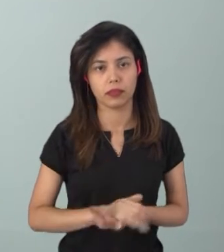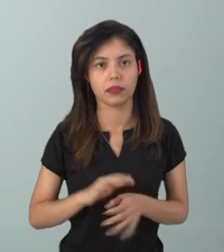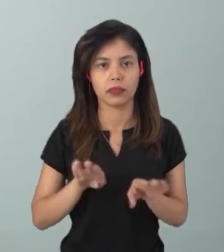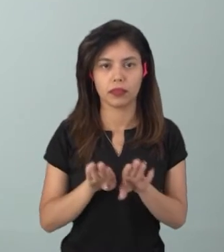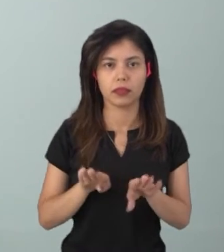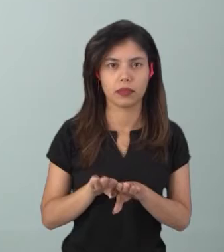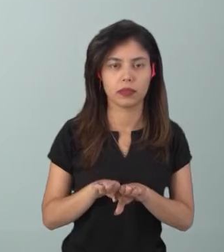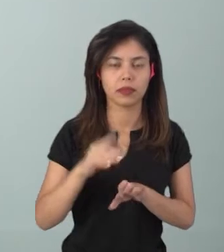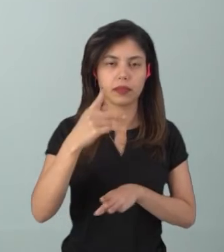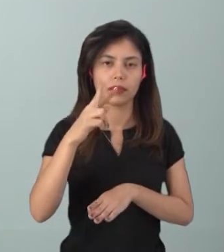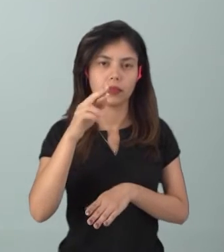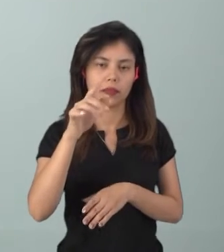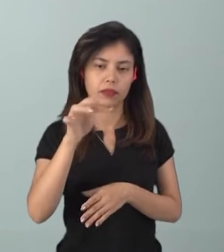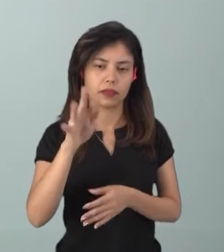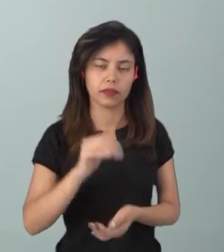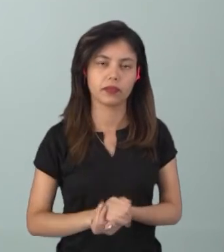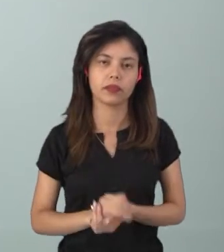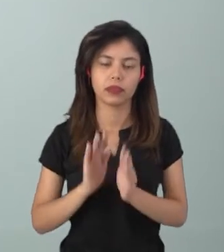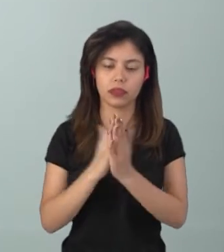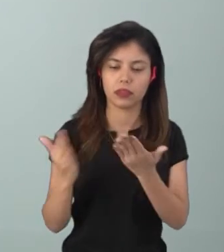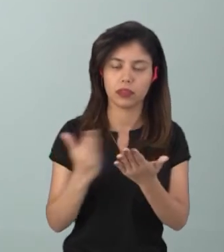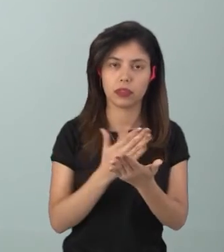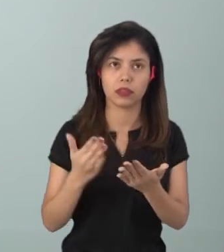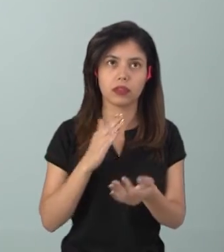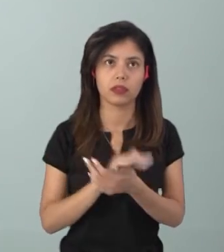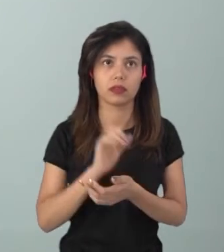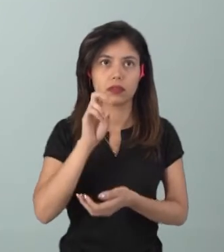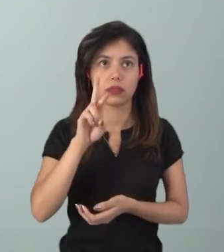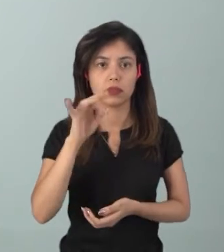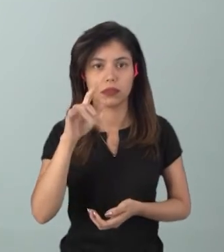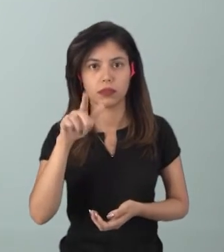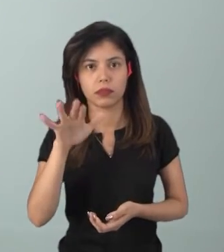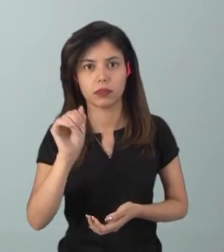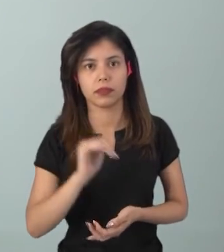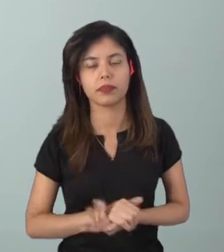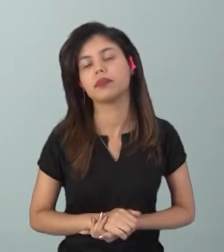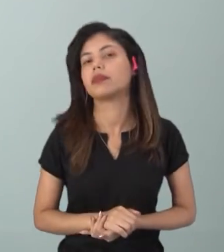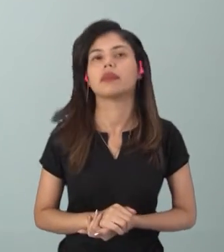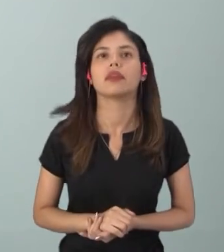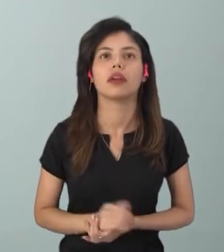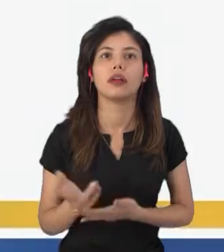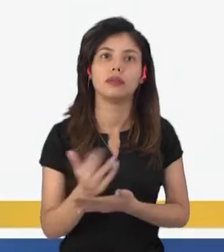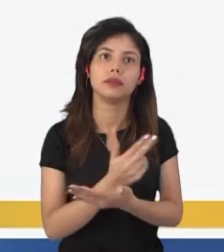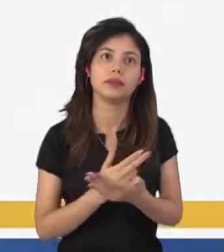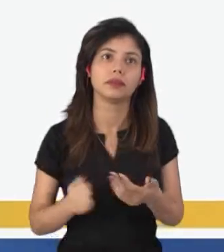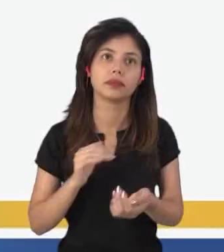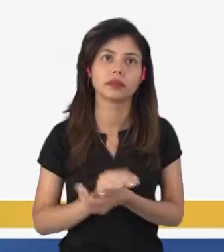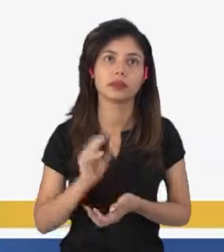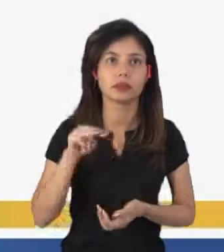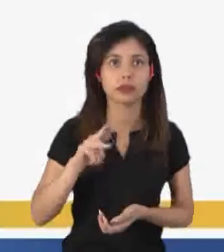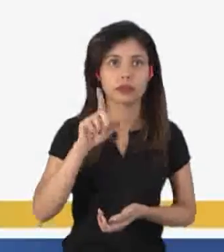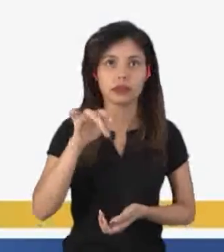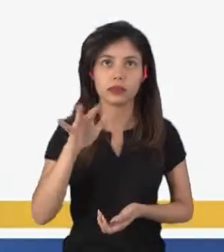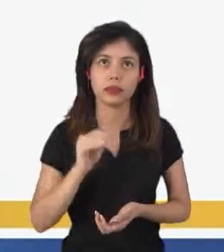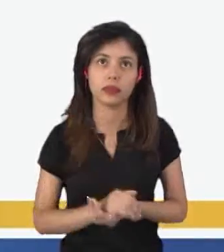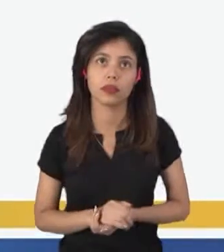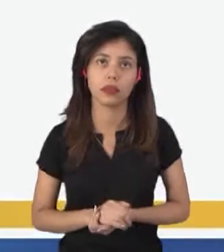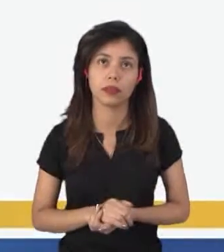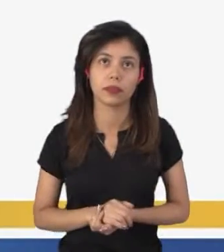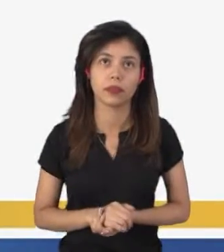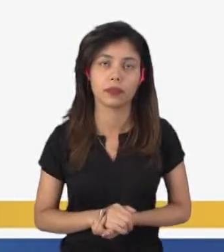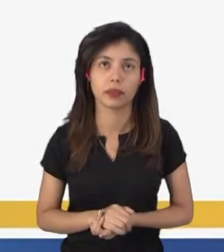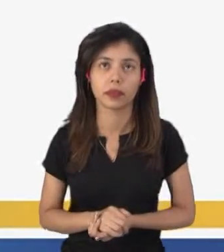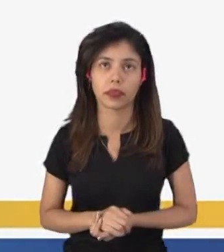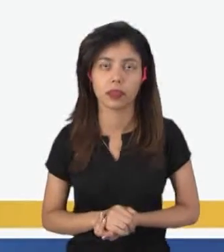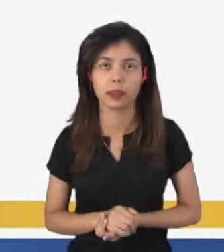profeta, né? E o livro dele sagrado é o Alcorão. A arte muçulmana, né? Para os